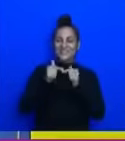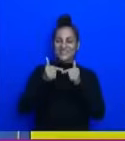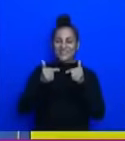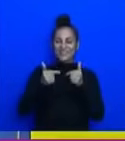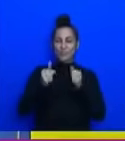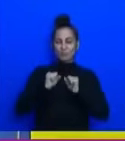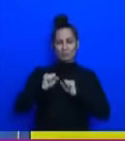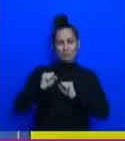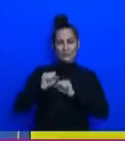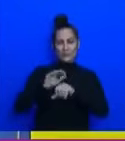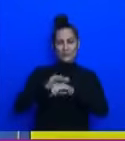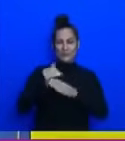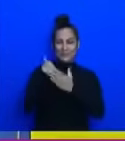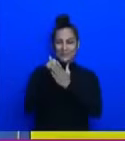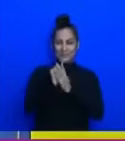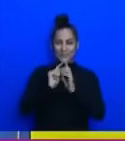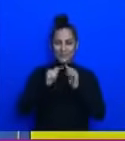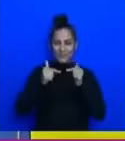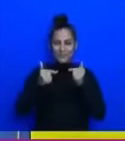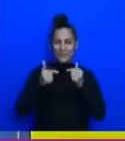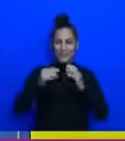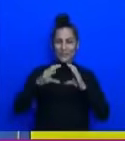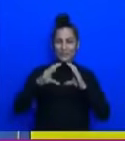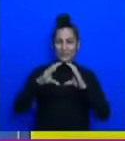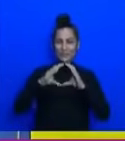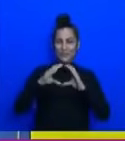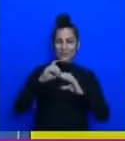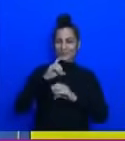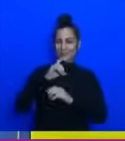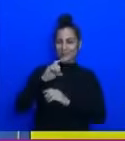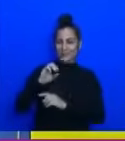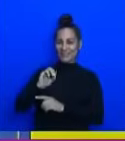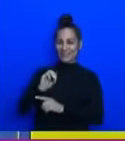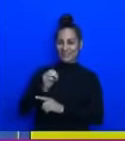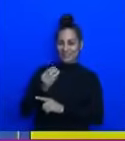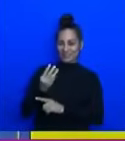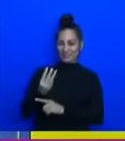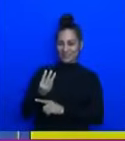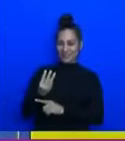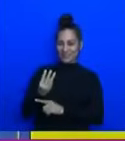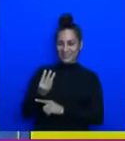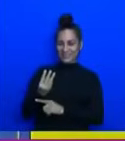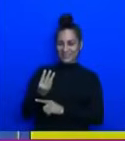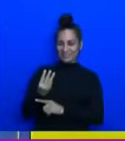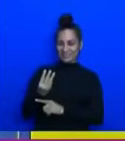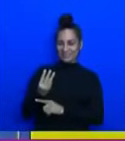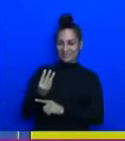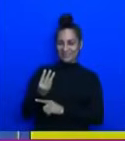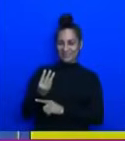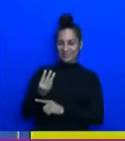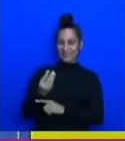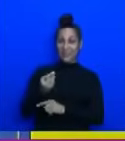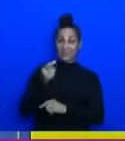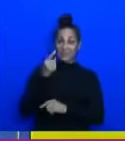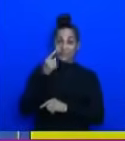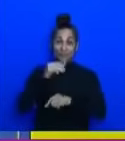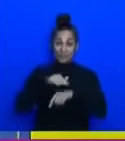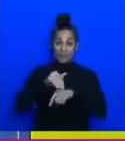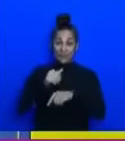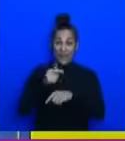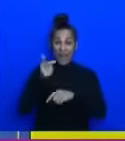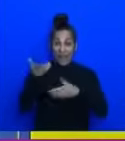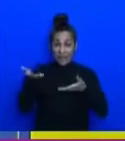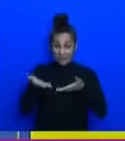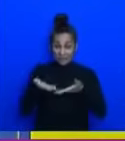Vem sorte, pode chamar que a sorte vem. Bola verde número 03. Verde 03. Vamos chamar agora